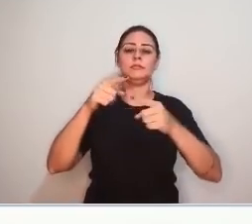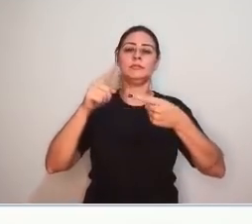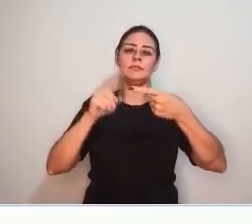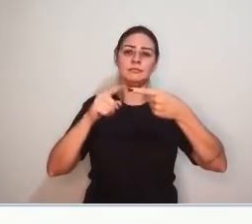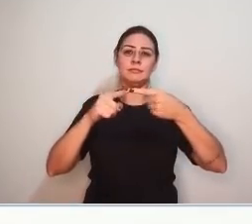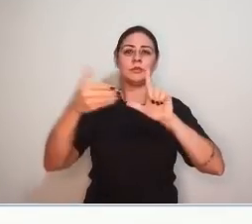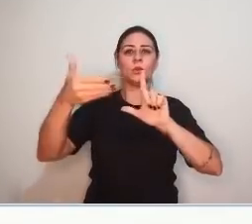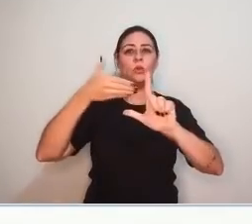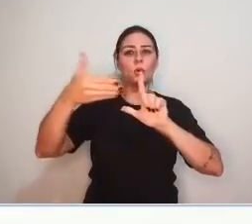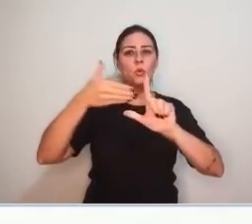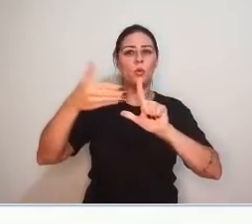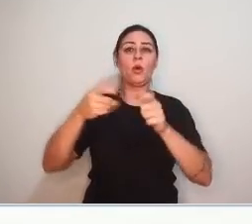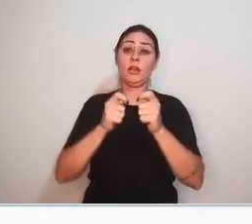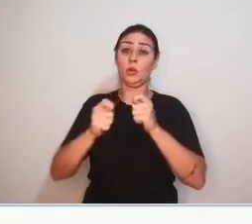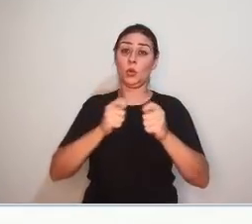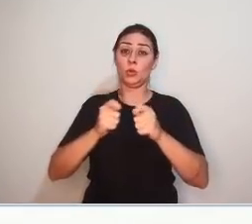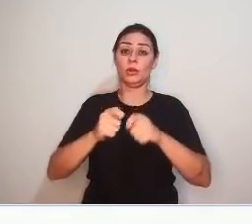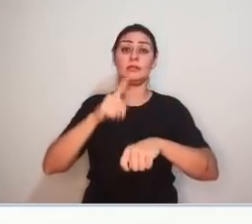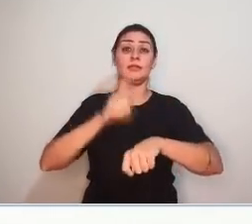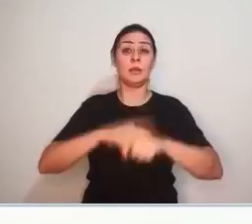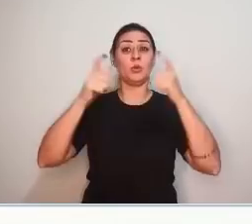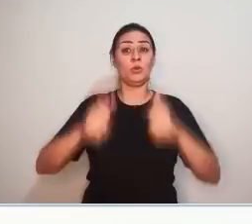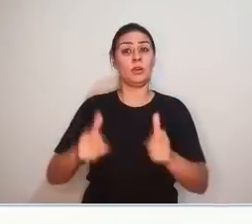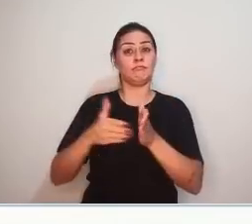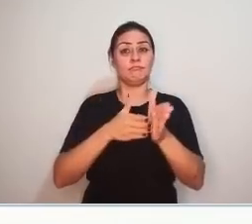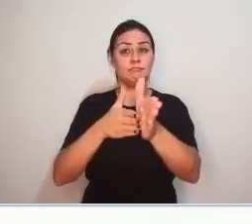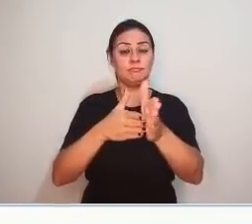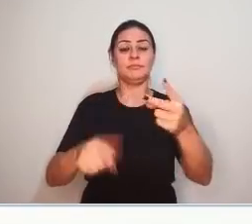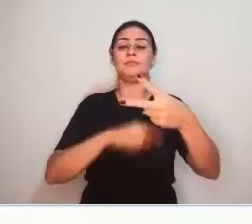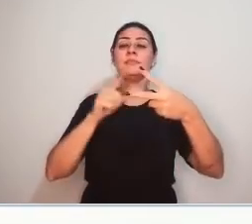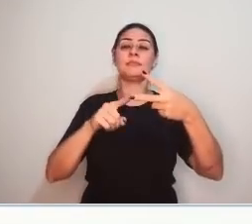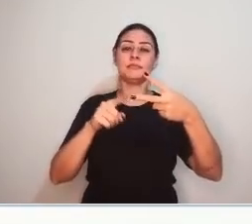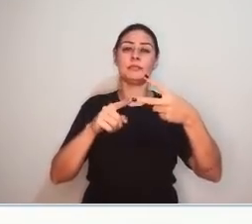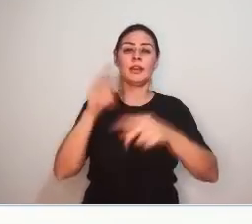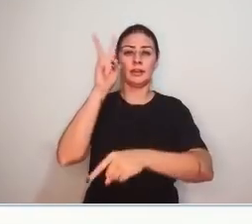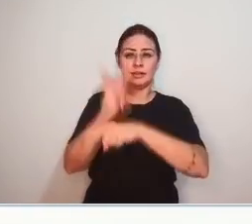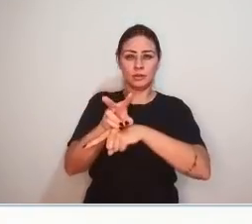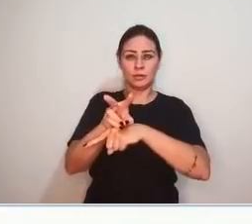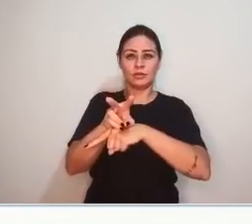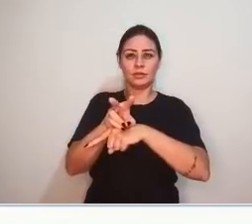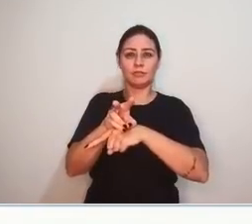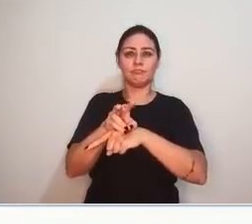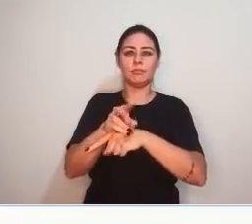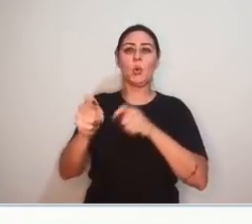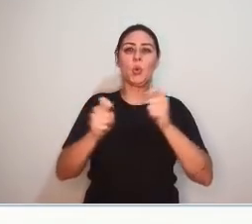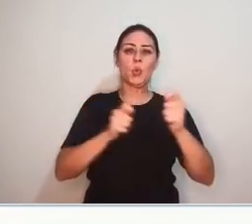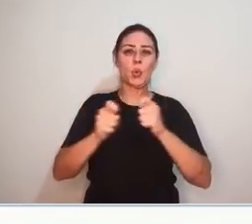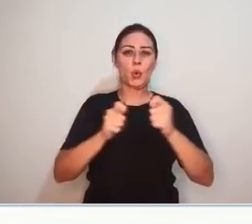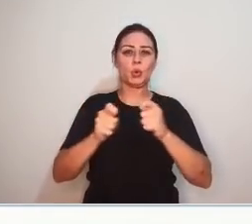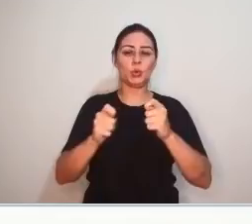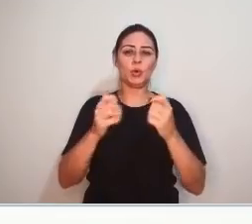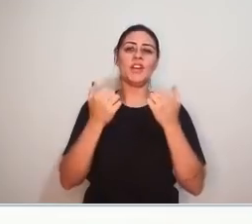híbrido. O ensino online controlado através desse processo de tempo, lugar, caminho e ritmo. A supervisão,